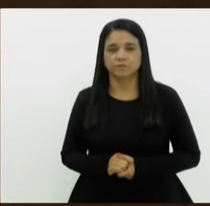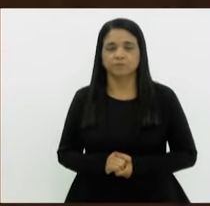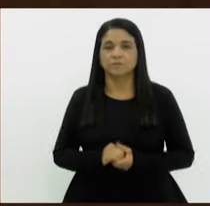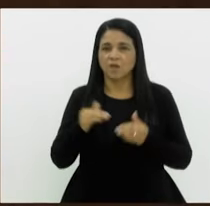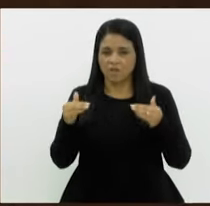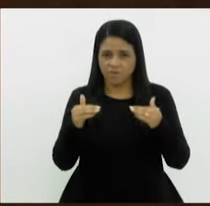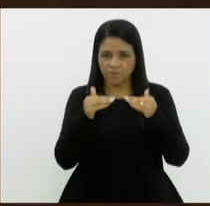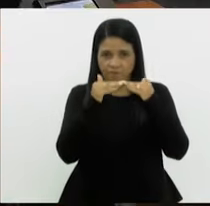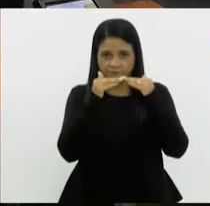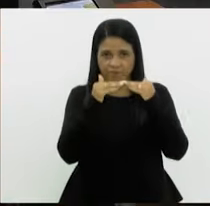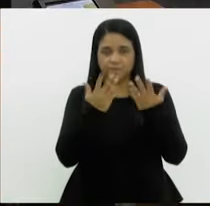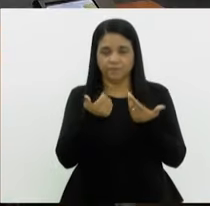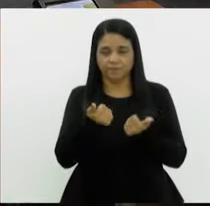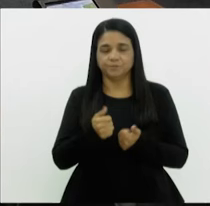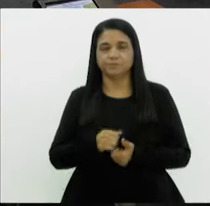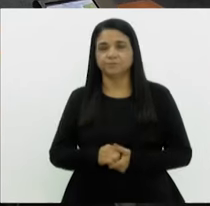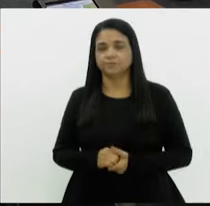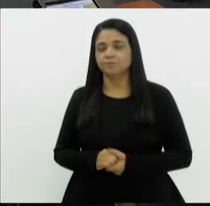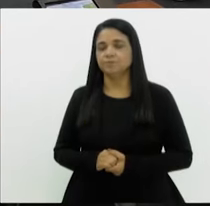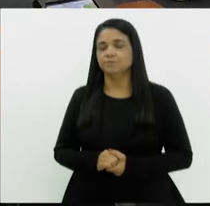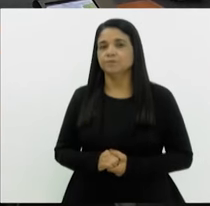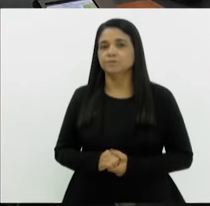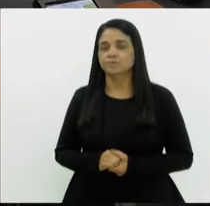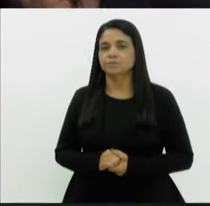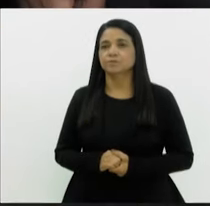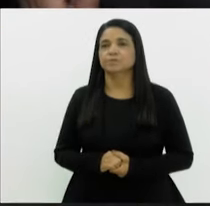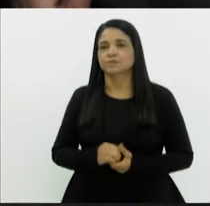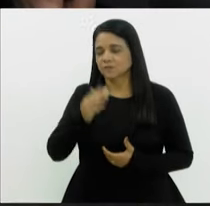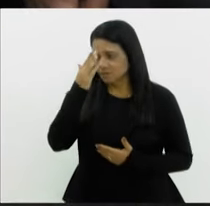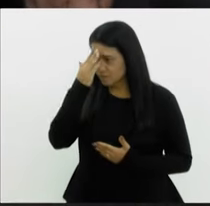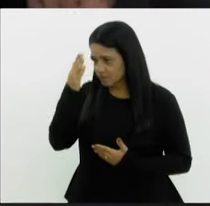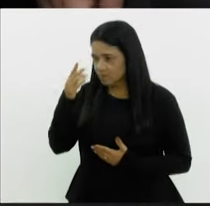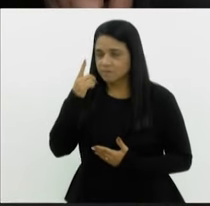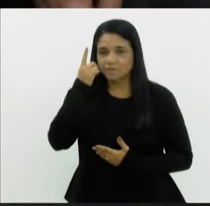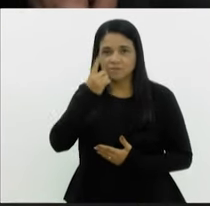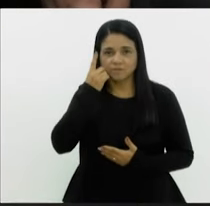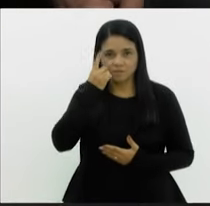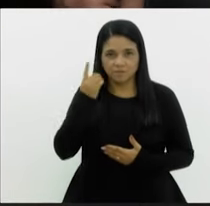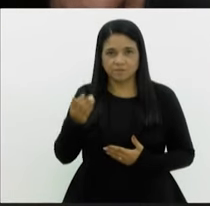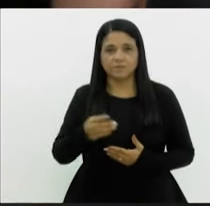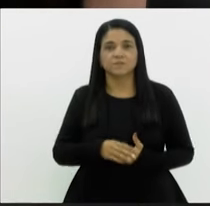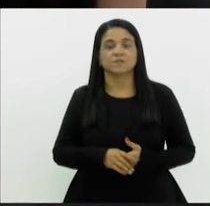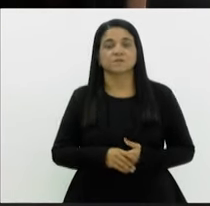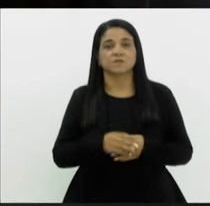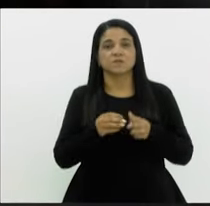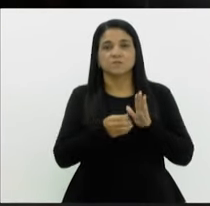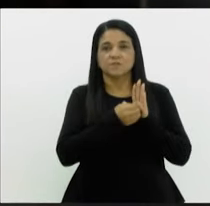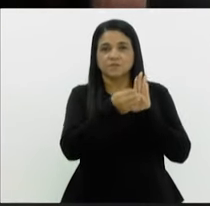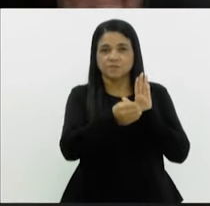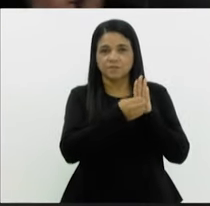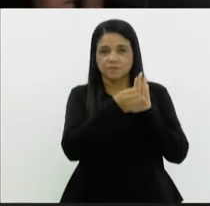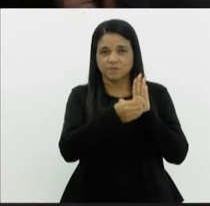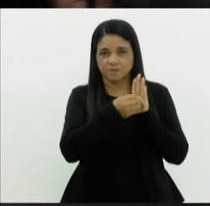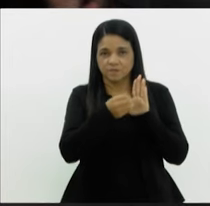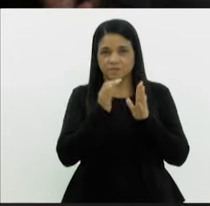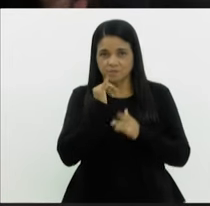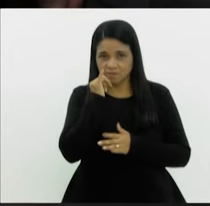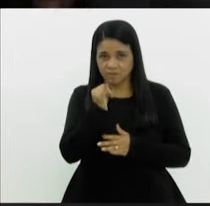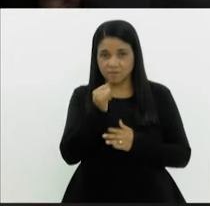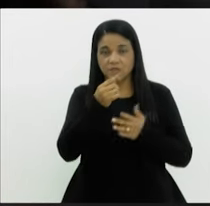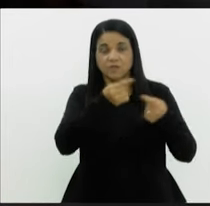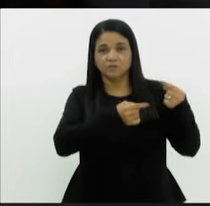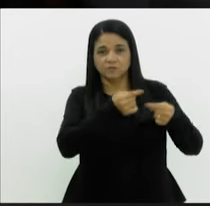Favorável, presidente. Muito obrigado, deputado Carlos Macedo. Com os pareceres emitidos, em